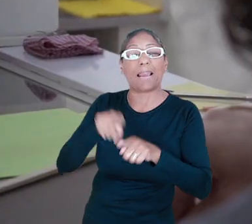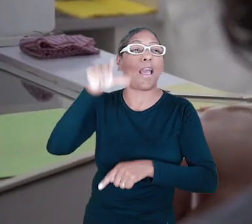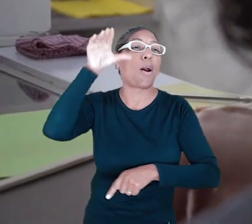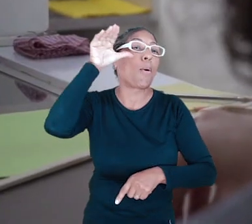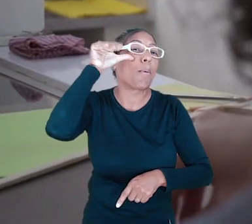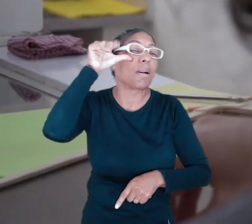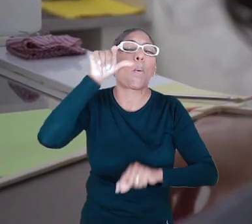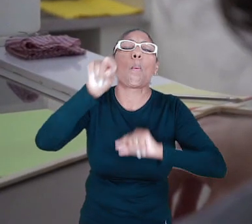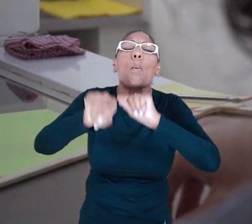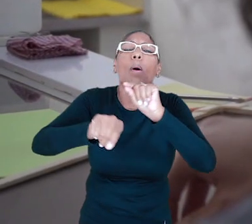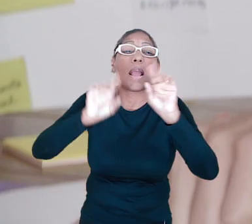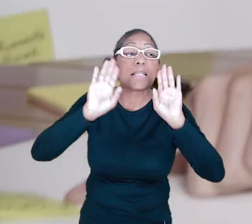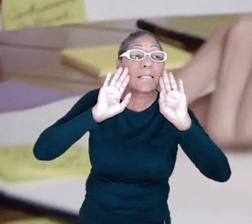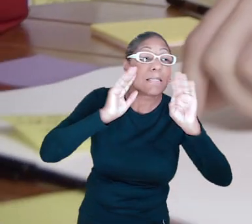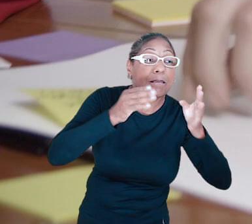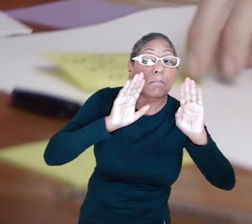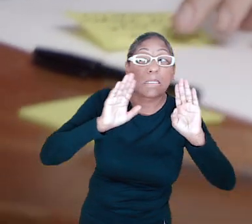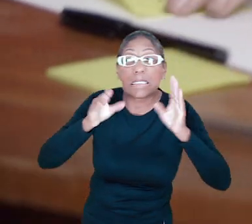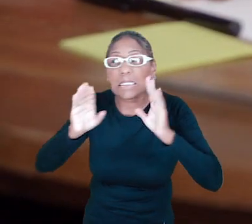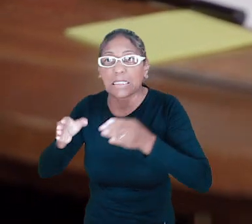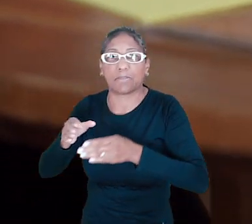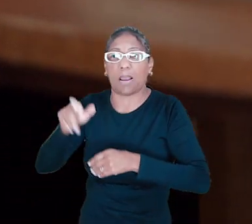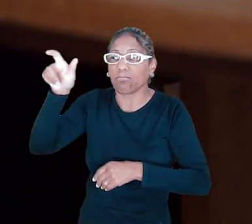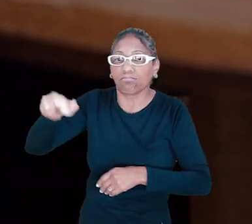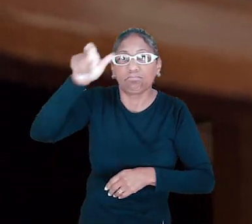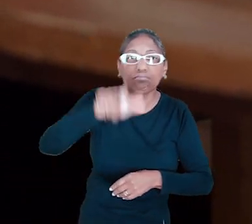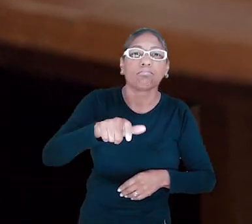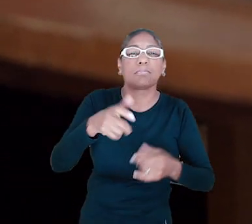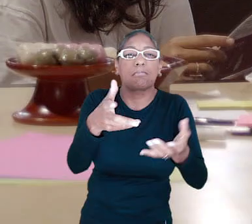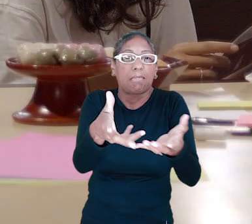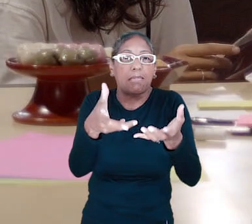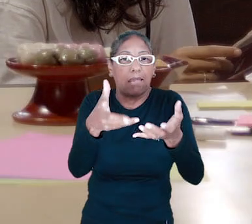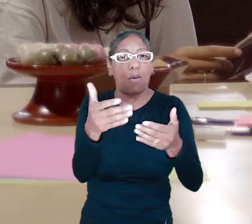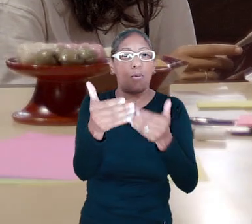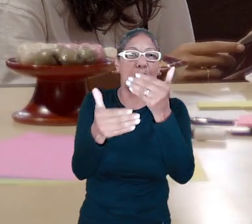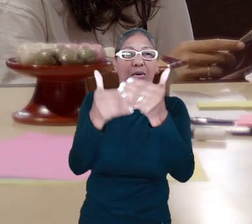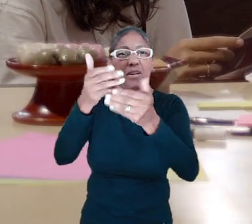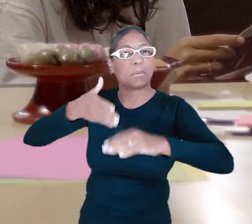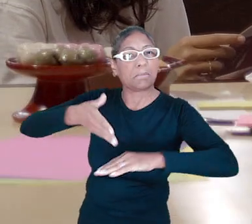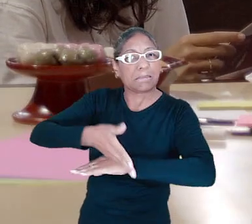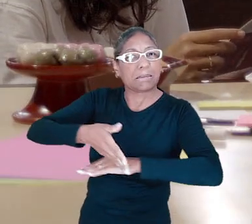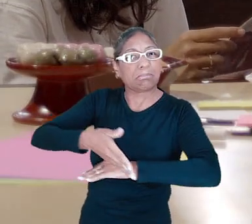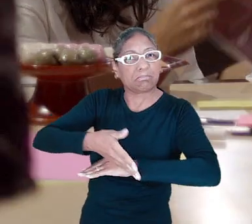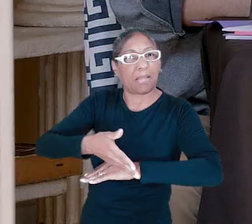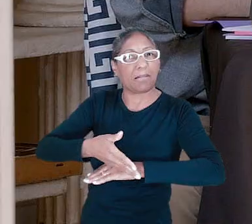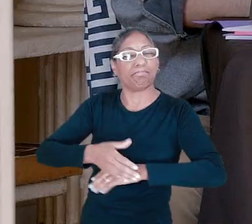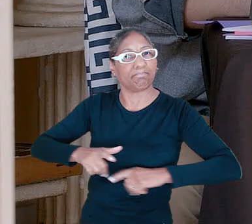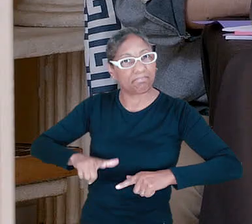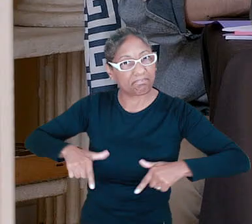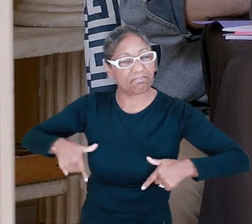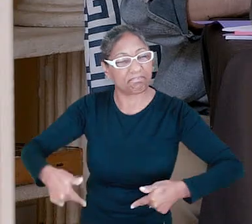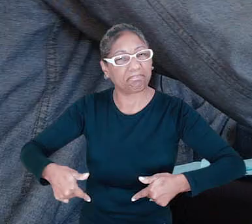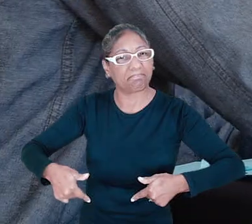é compreender as demandas específicas das pessoas que estão usando esse processo, estão participando desse